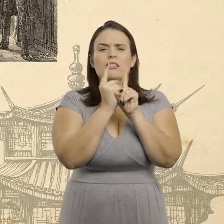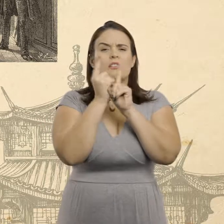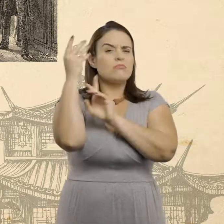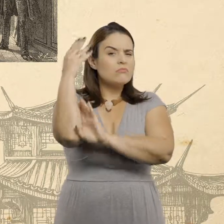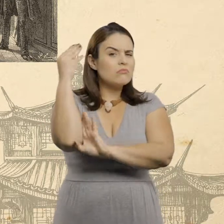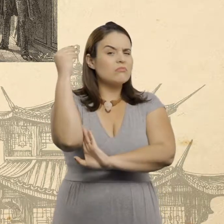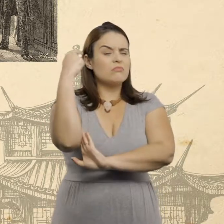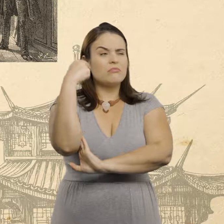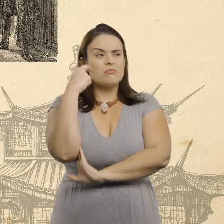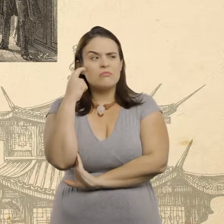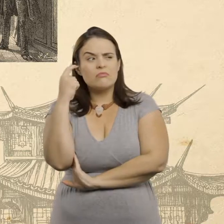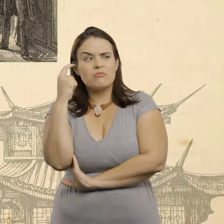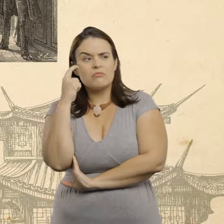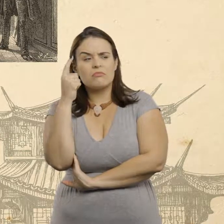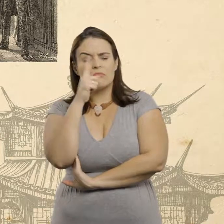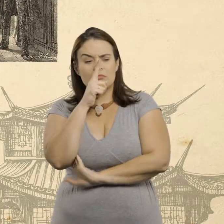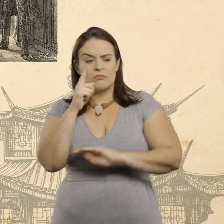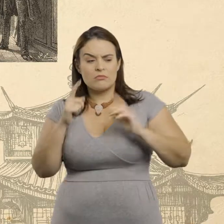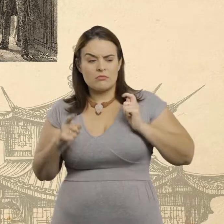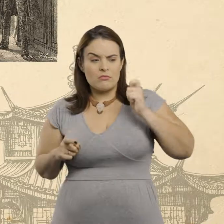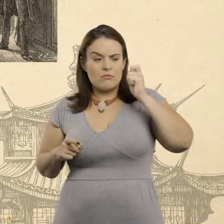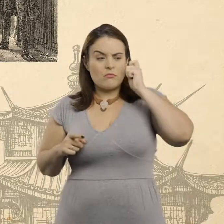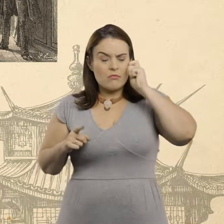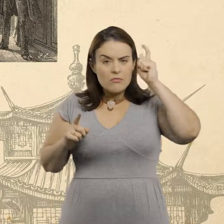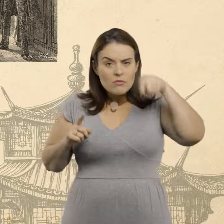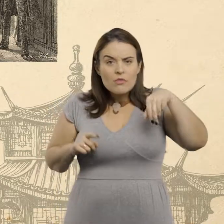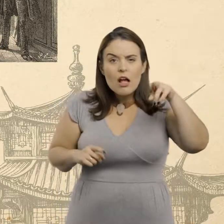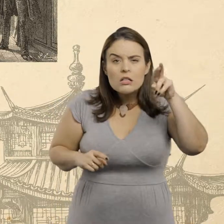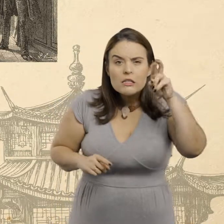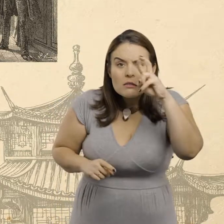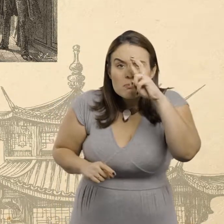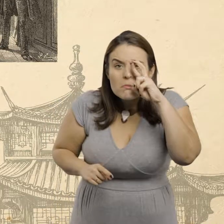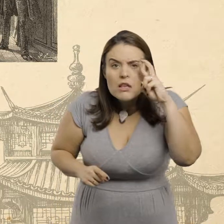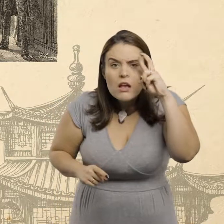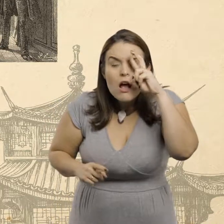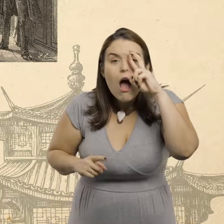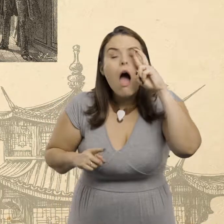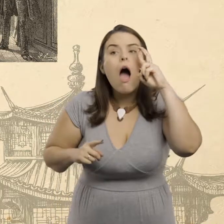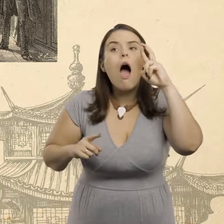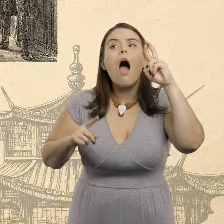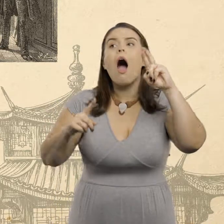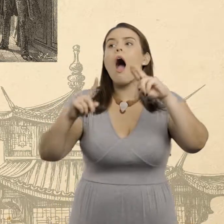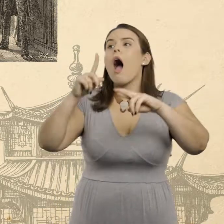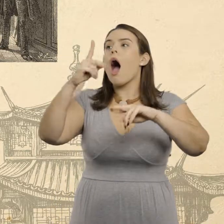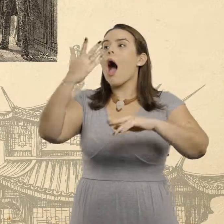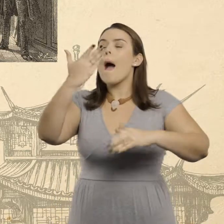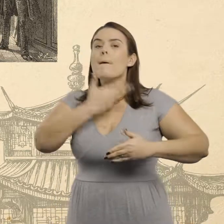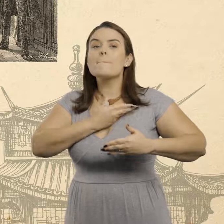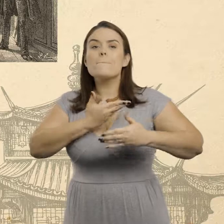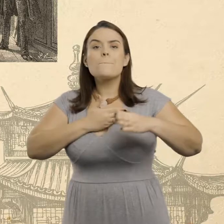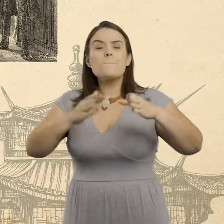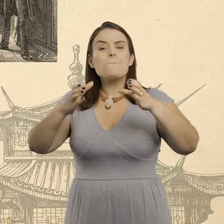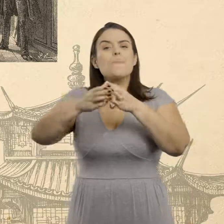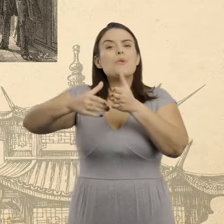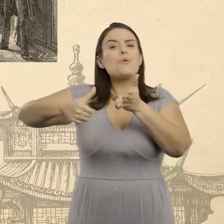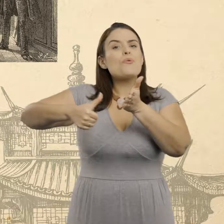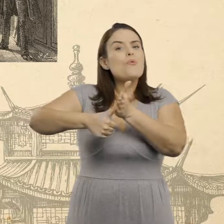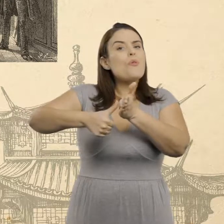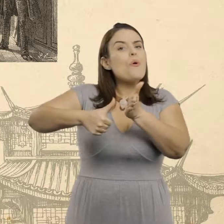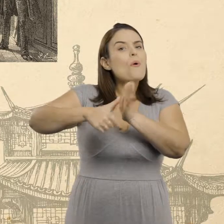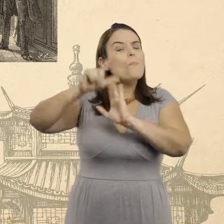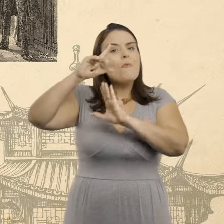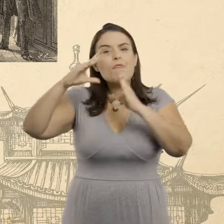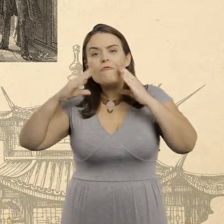estavam. Passepartout começou a achar que o detetive Fix era um espião contratado pelos amigos do clube do Sr.